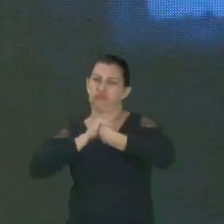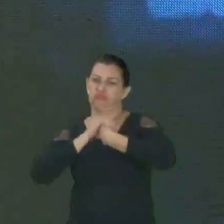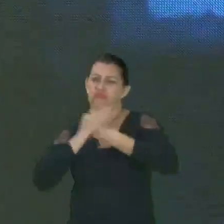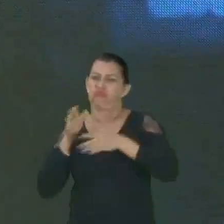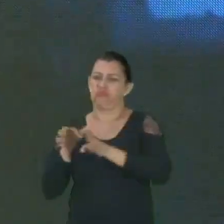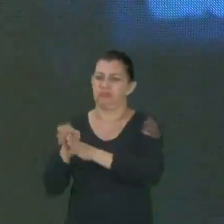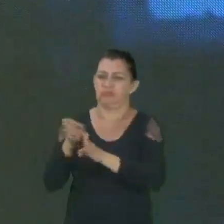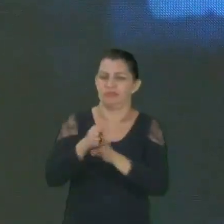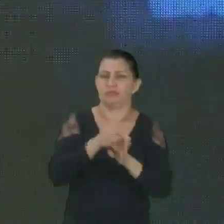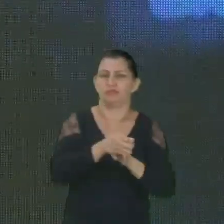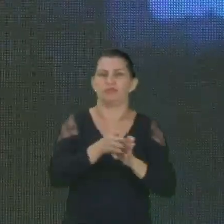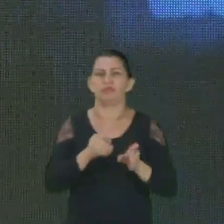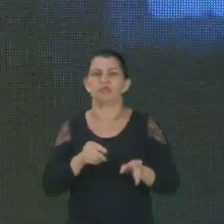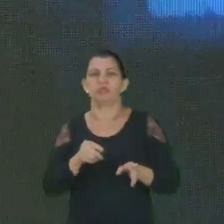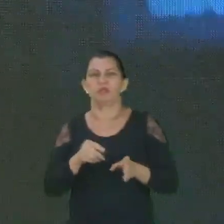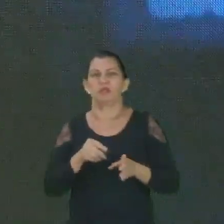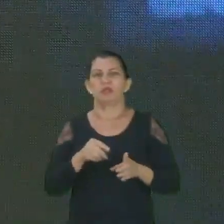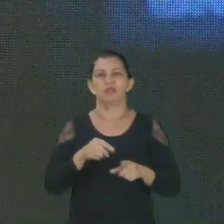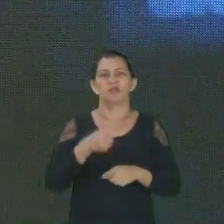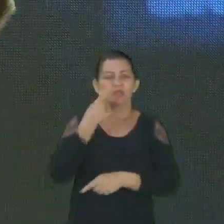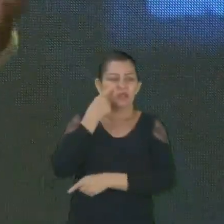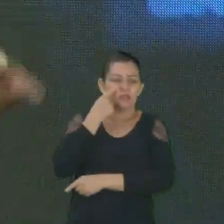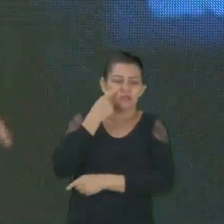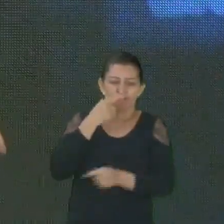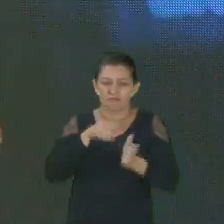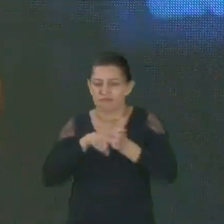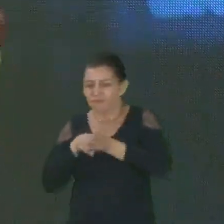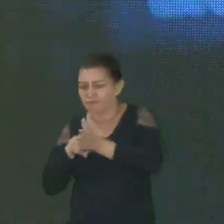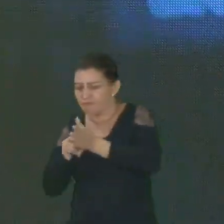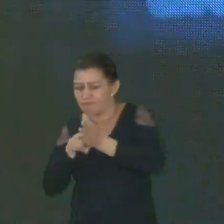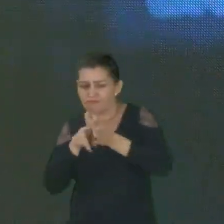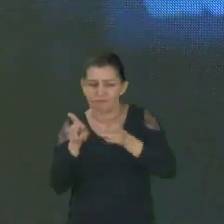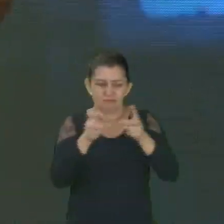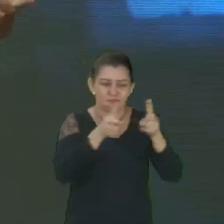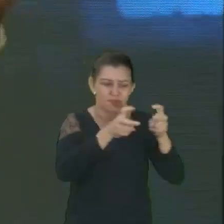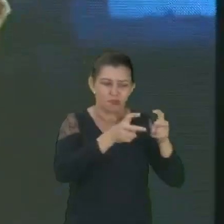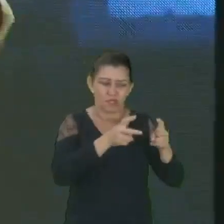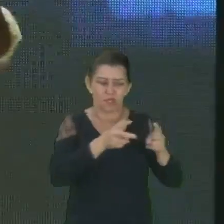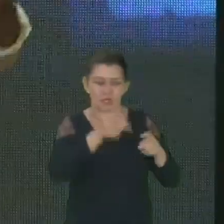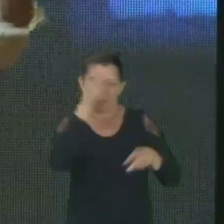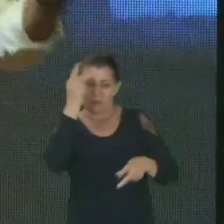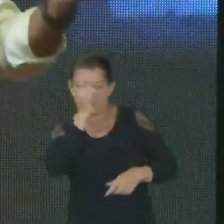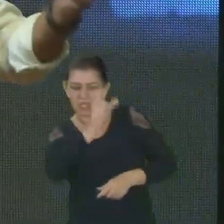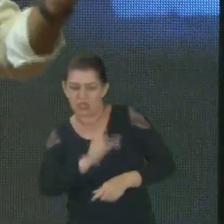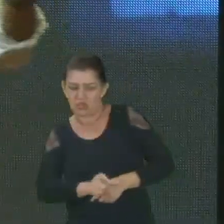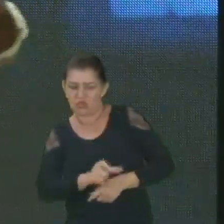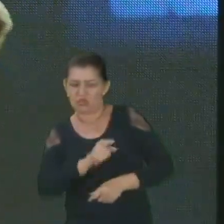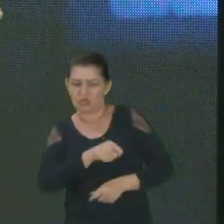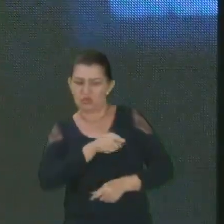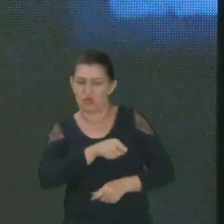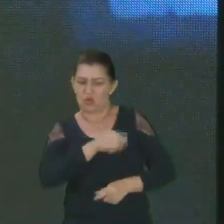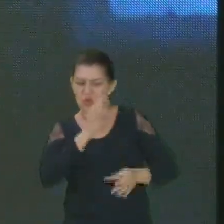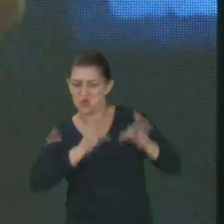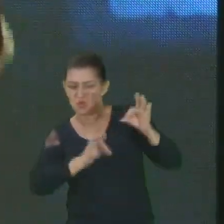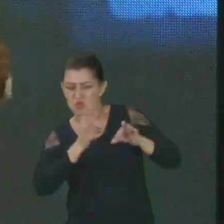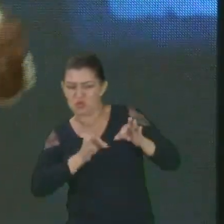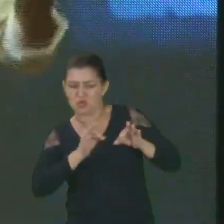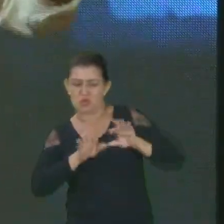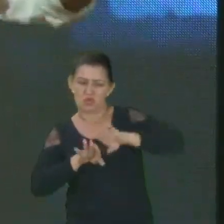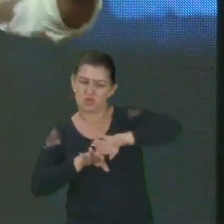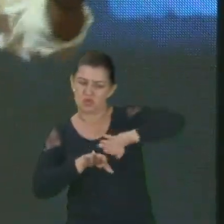pessoa. E a gente começa a falar, não, esse é gente boa. Não, esse não é gente boa. Não, esse deve ter não,